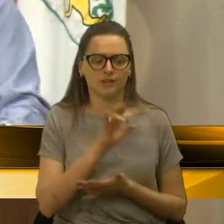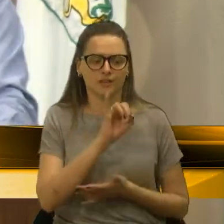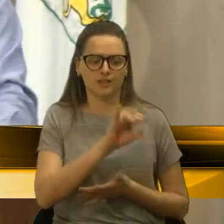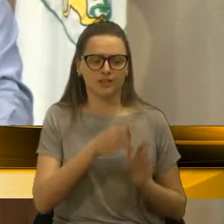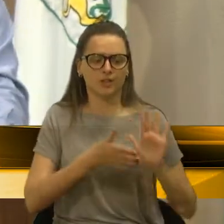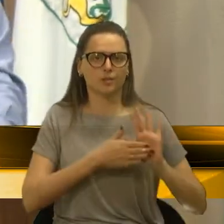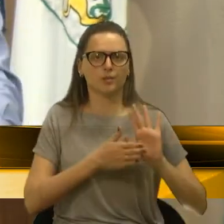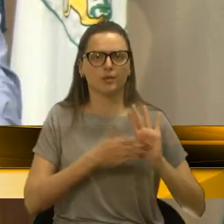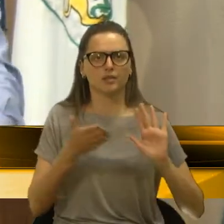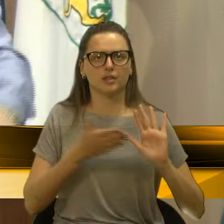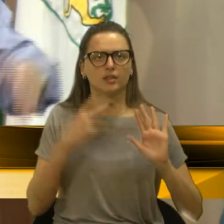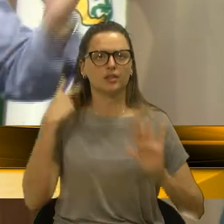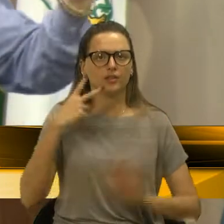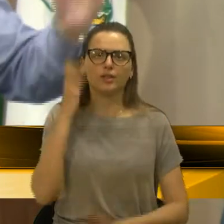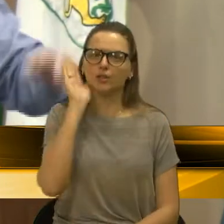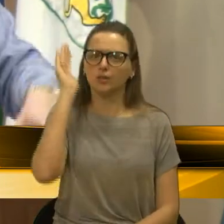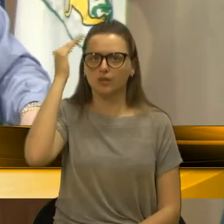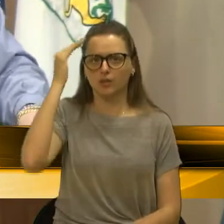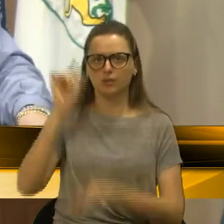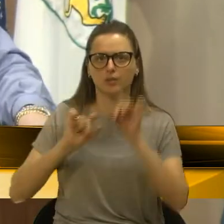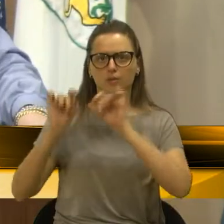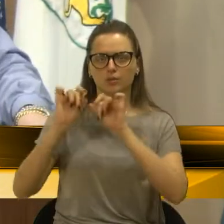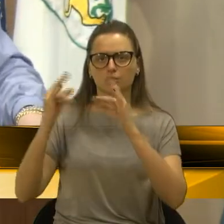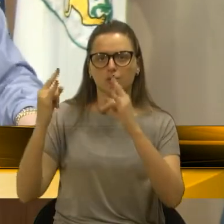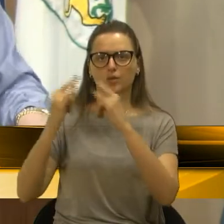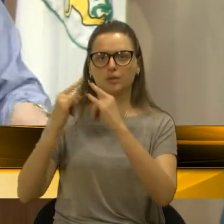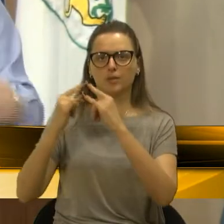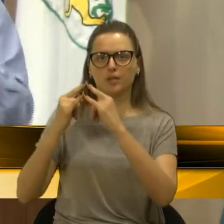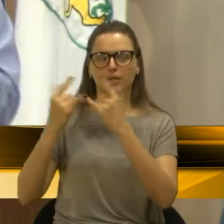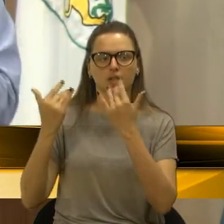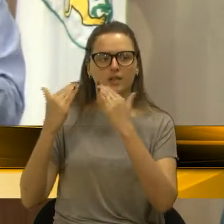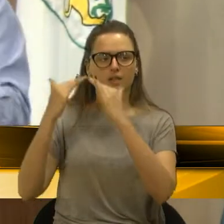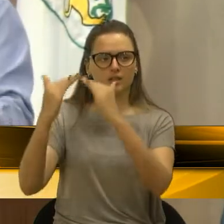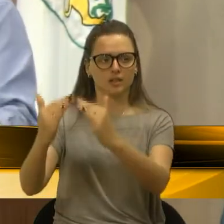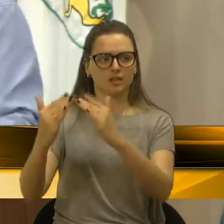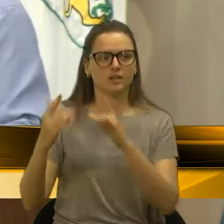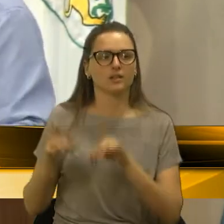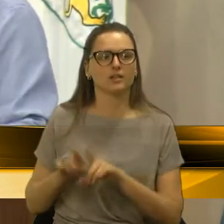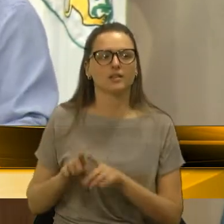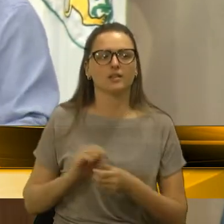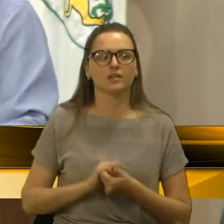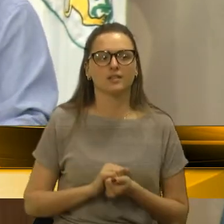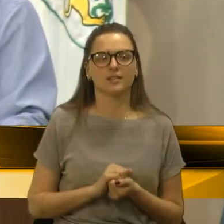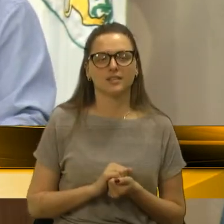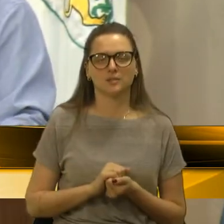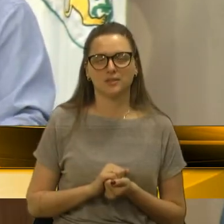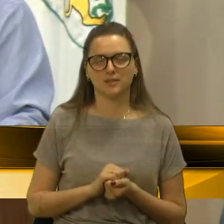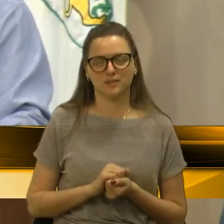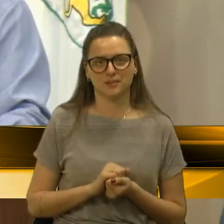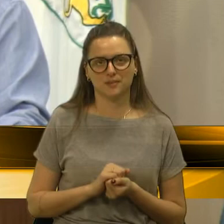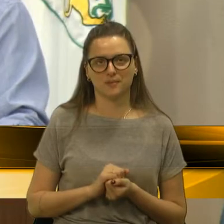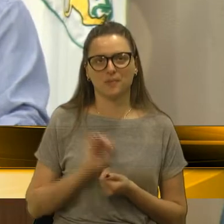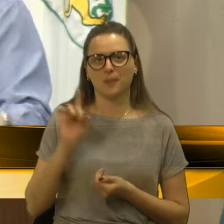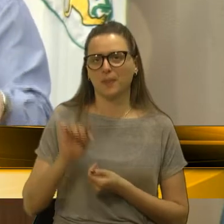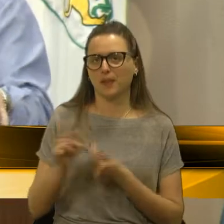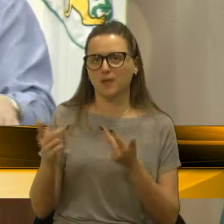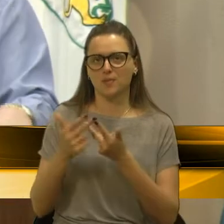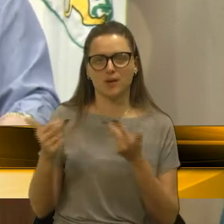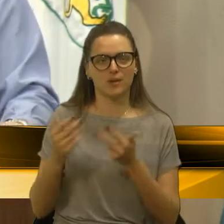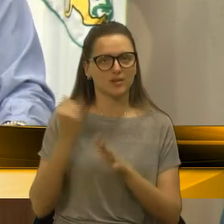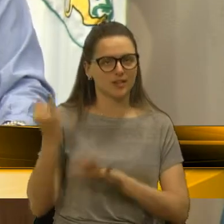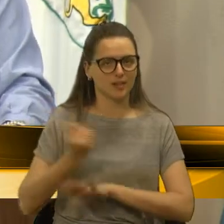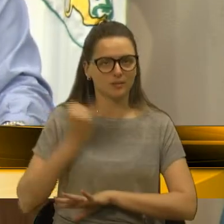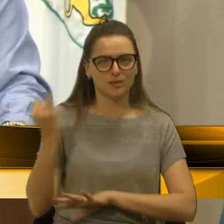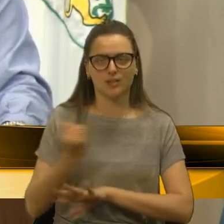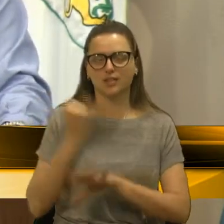agora pelo vereador Felipe, da questão do centro de eventos. Onde é que está a participação da Prefeitura? Numa questão tão